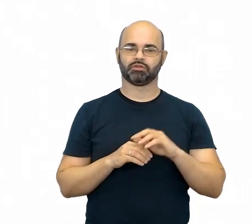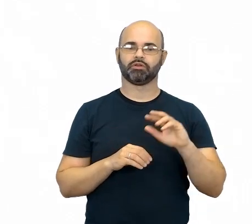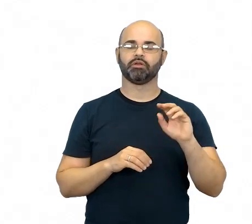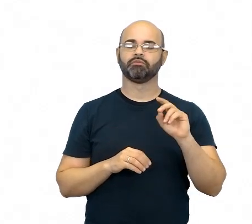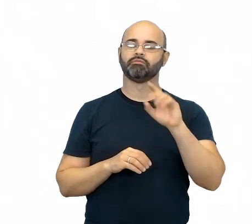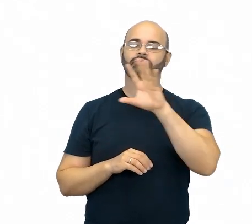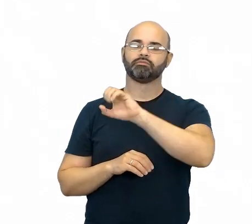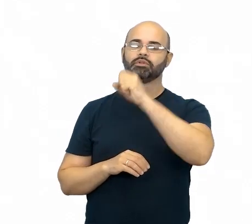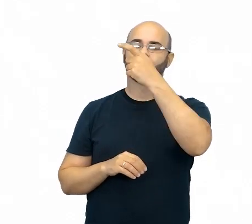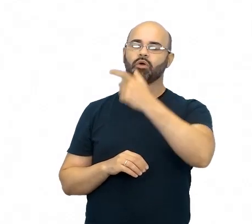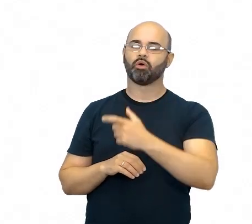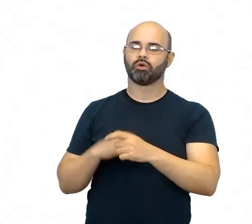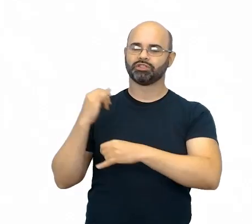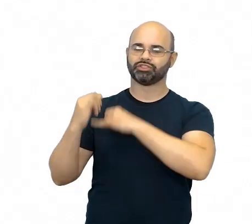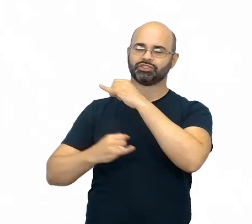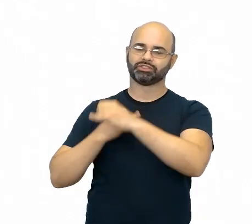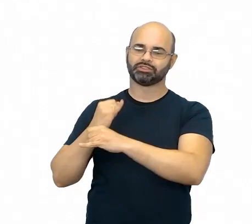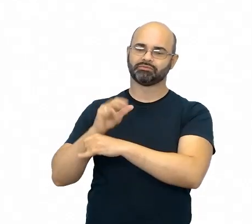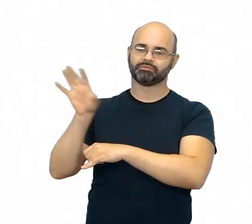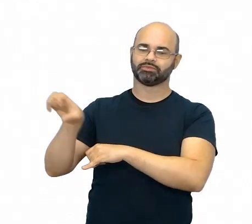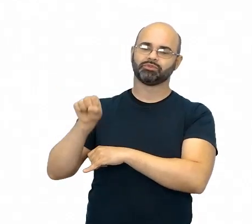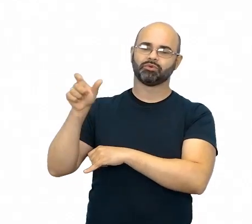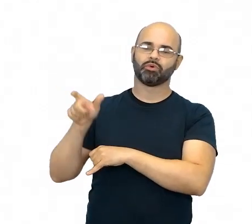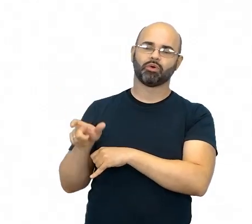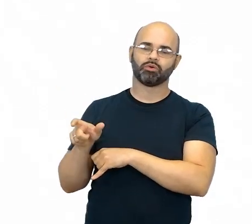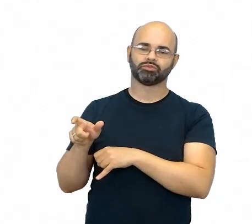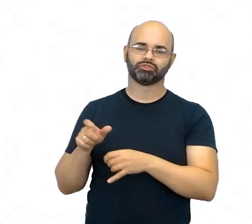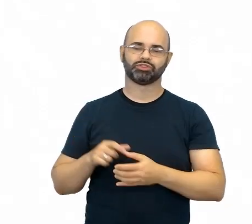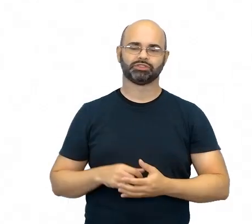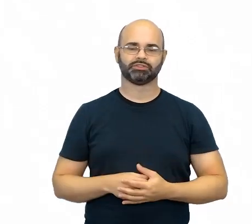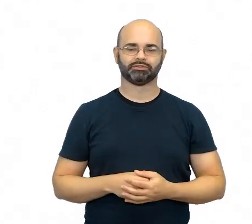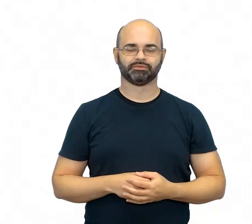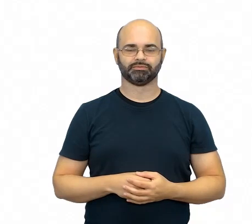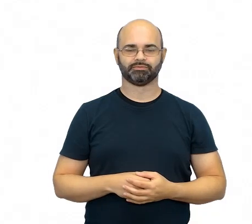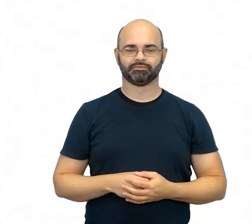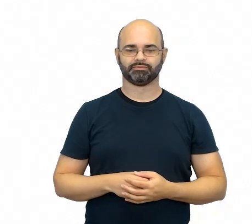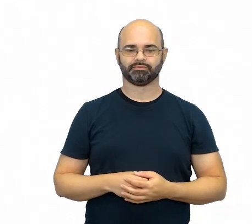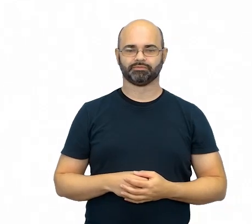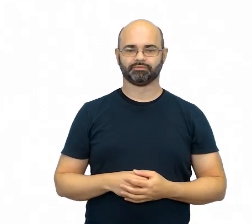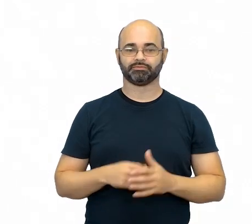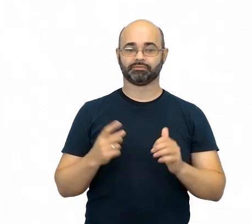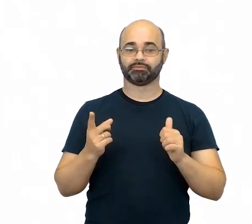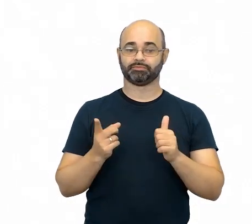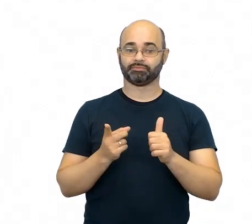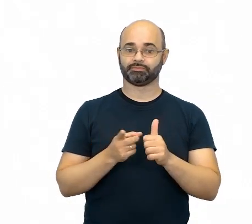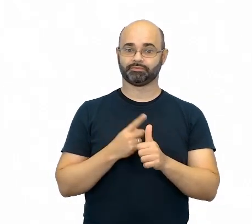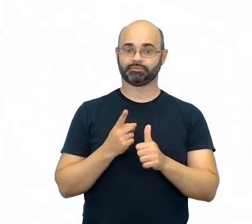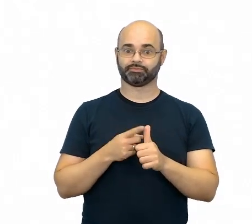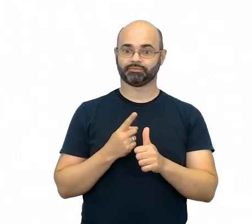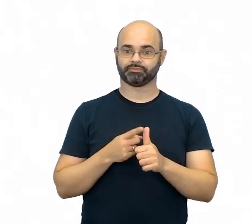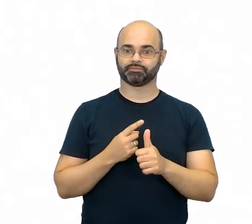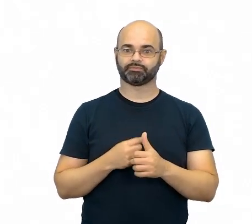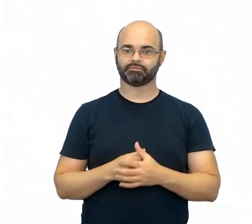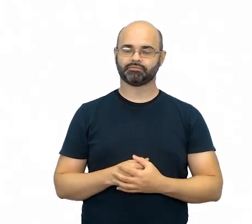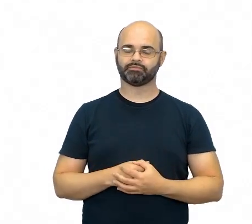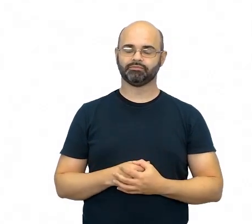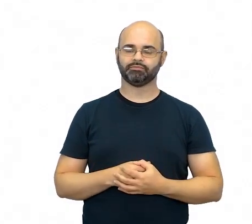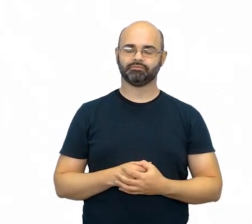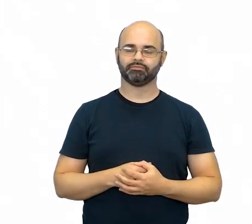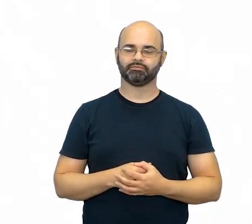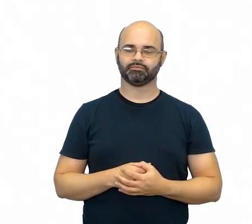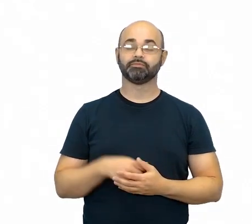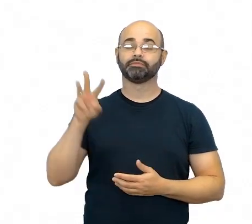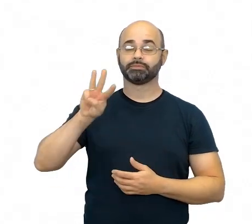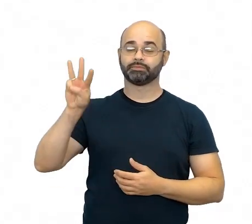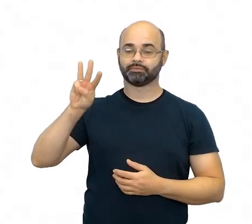Nessa aula 7, né, vale observar que ela traz a primeira etapa, que ela traz